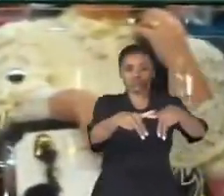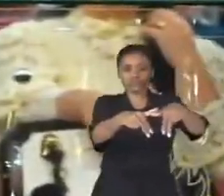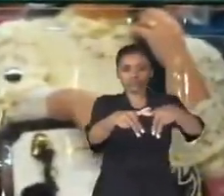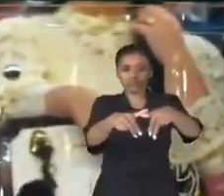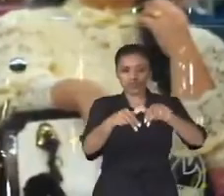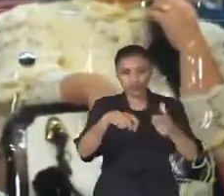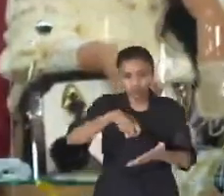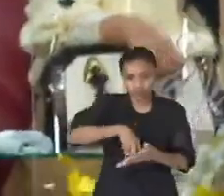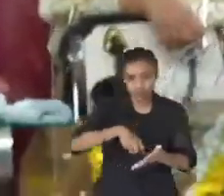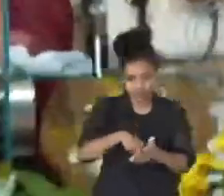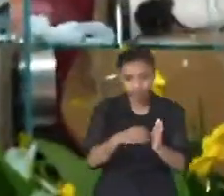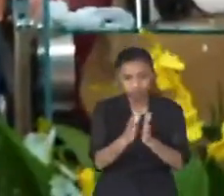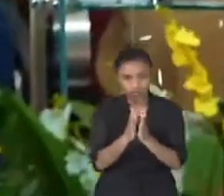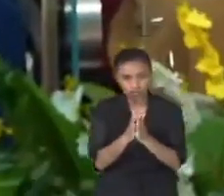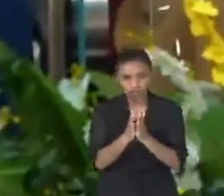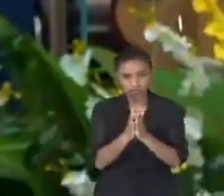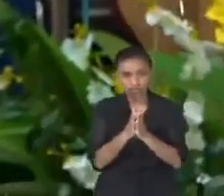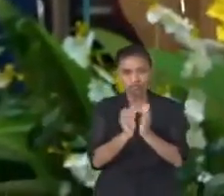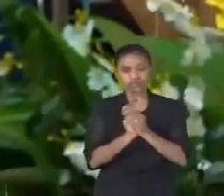orarem juntos,